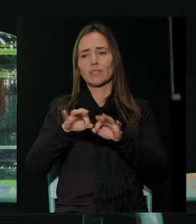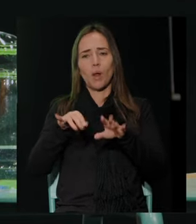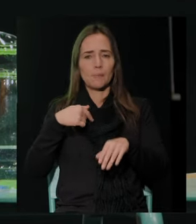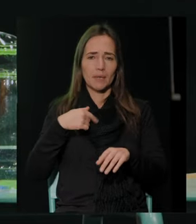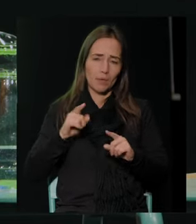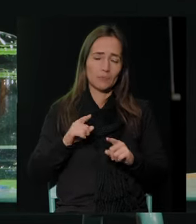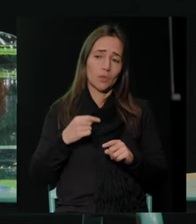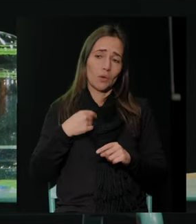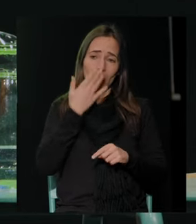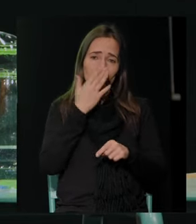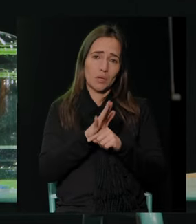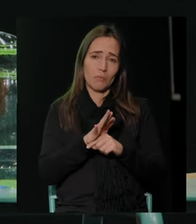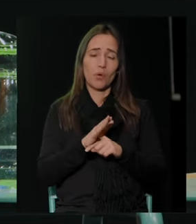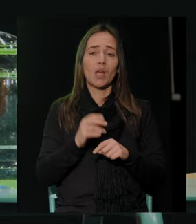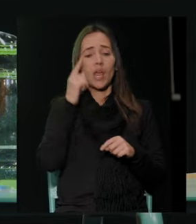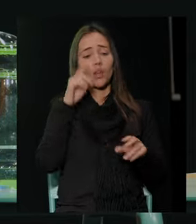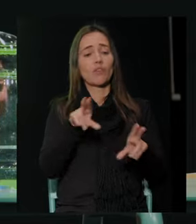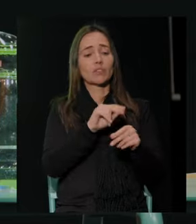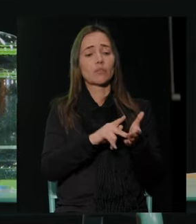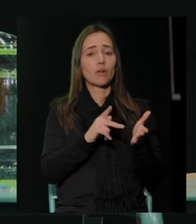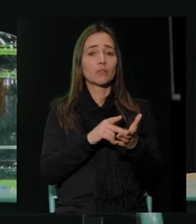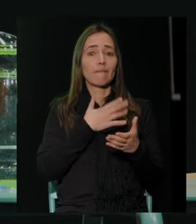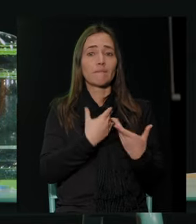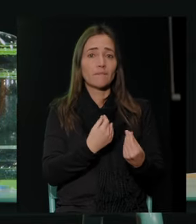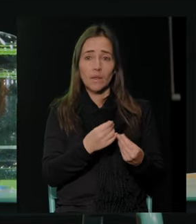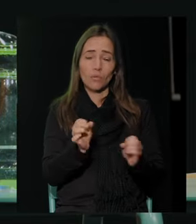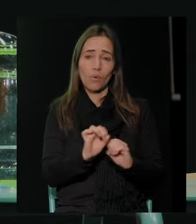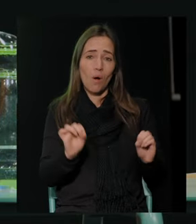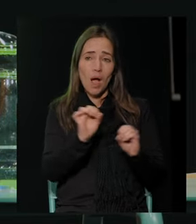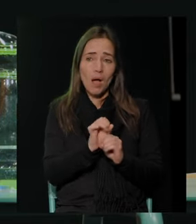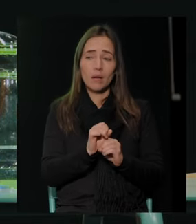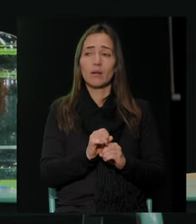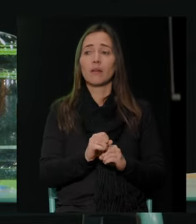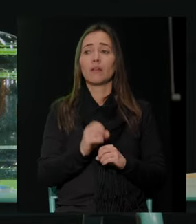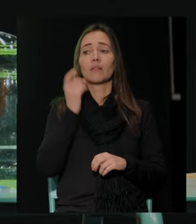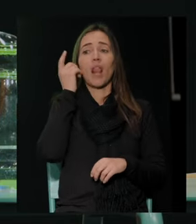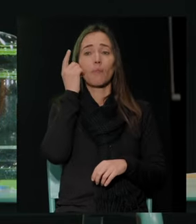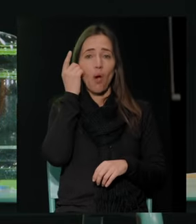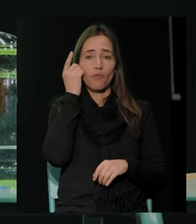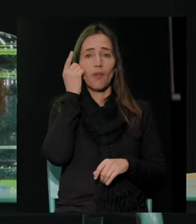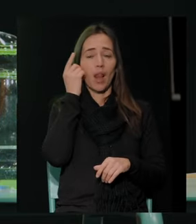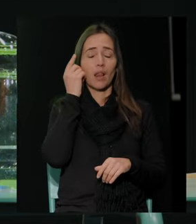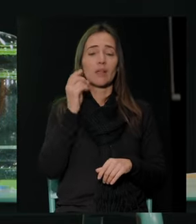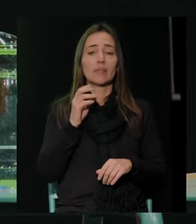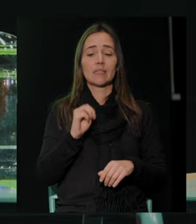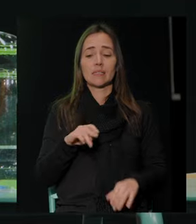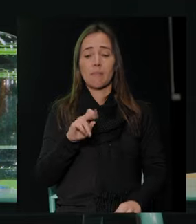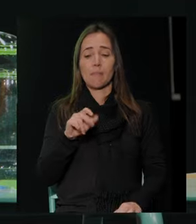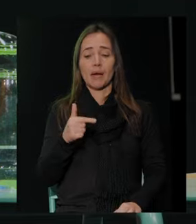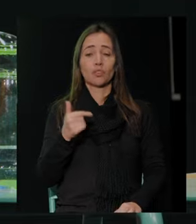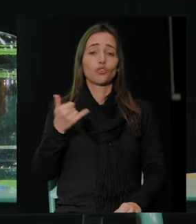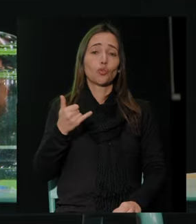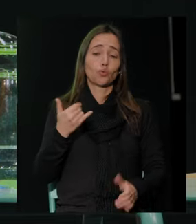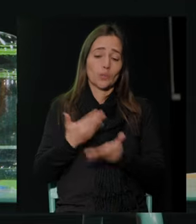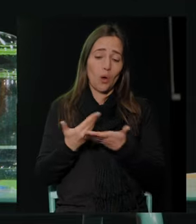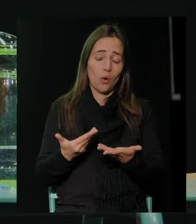prazer nenhum nas inovações tecnológicas. Não tenho. Eu tenho o meu segundo smartphone ainda agora, mas percebo que alguém que seja apaixonado,